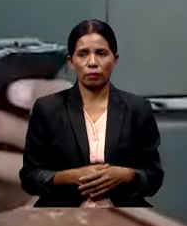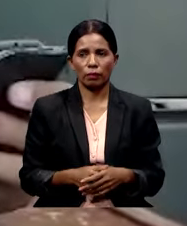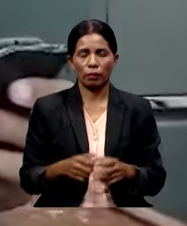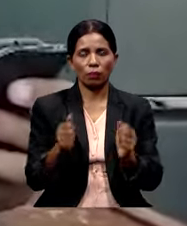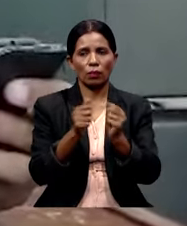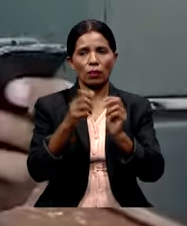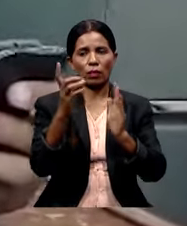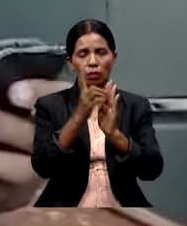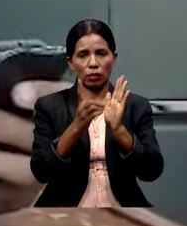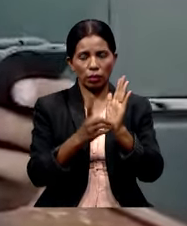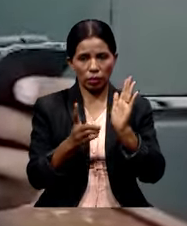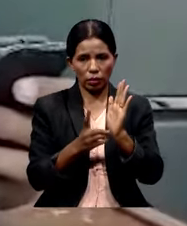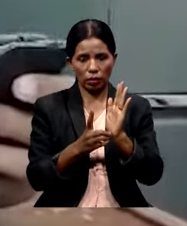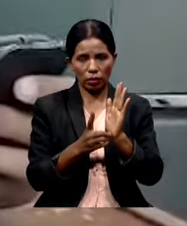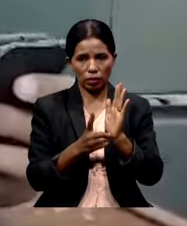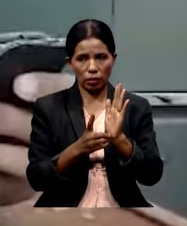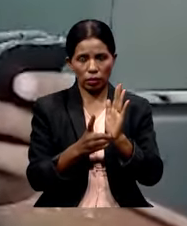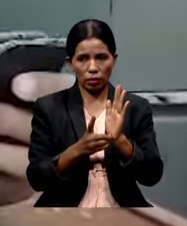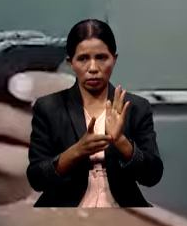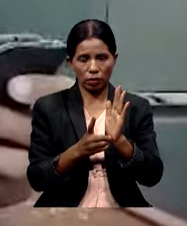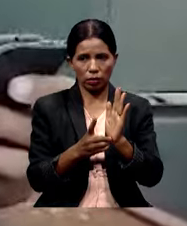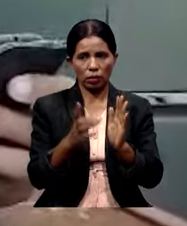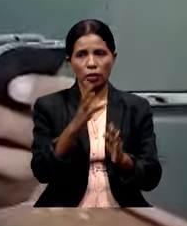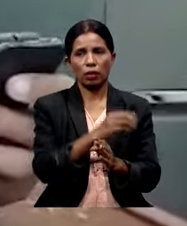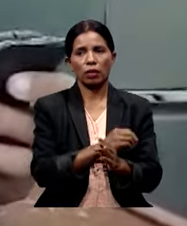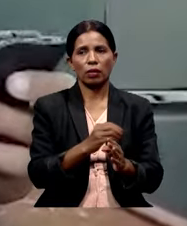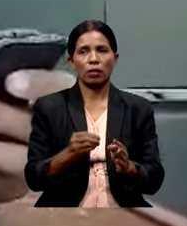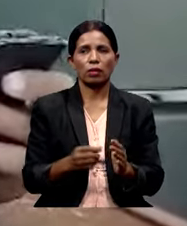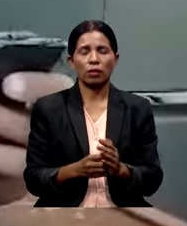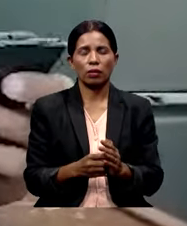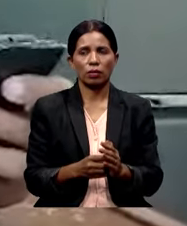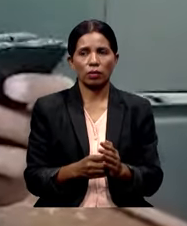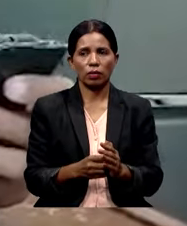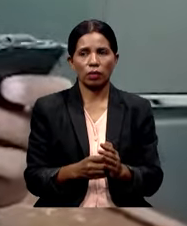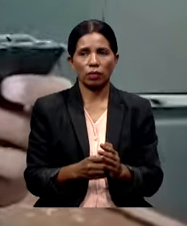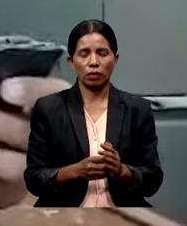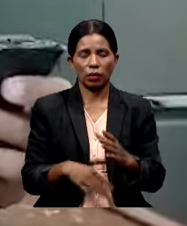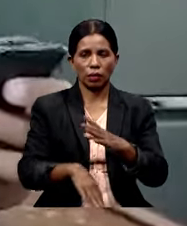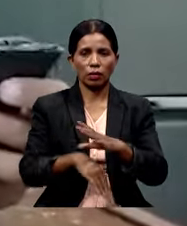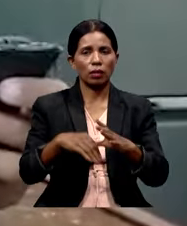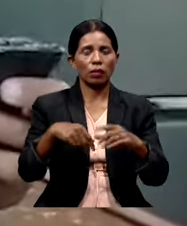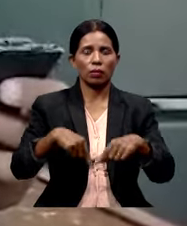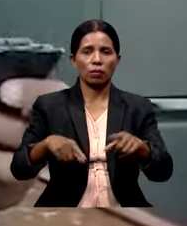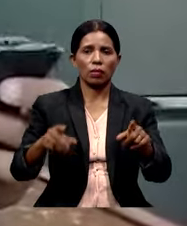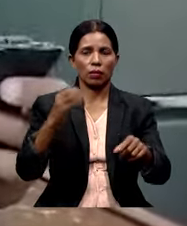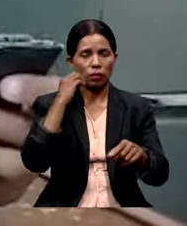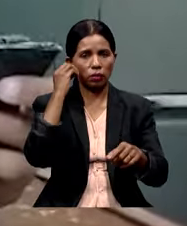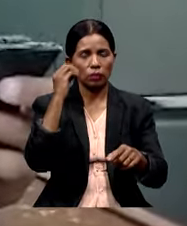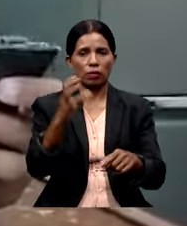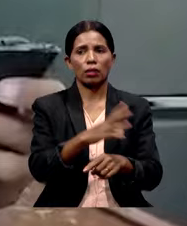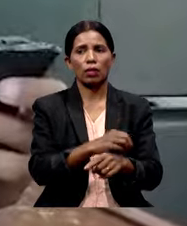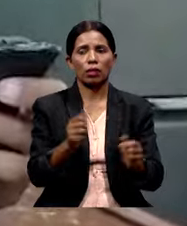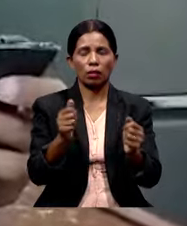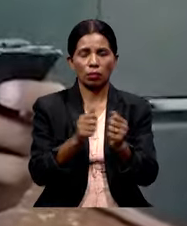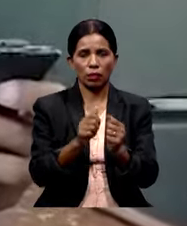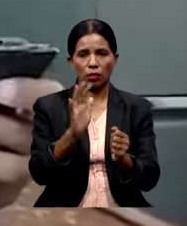sida nebe cesariana dados cesariana alta iha fulan ia maio ma asliu hamutu